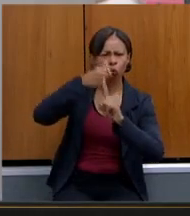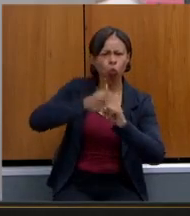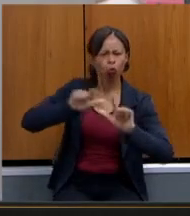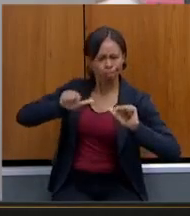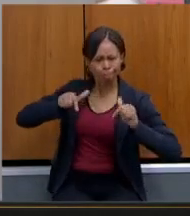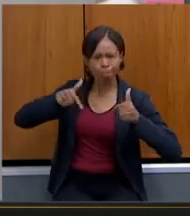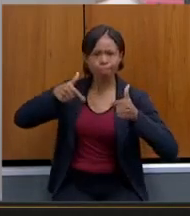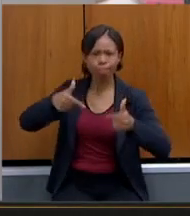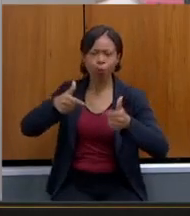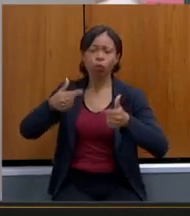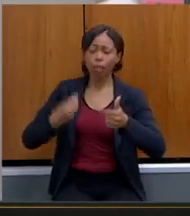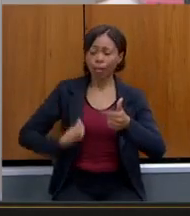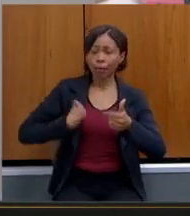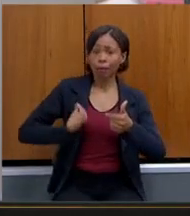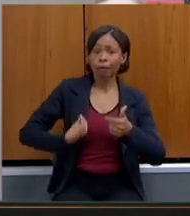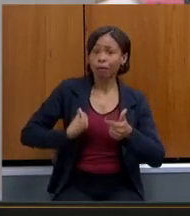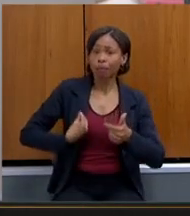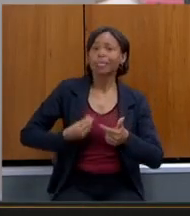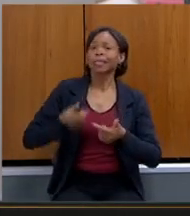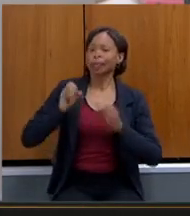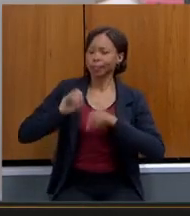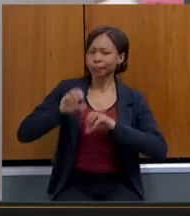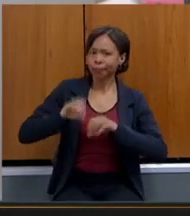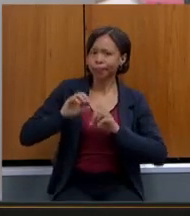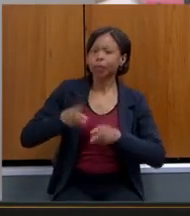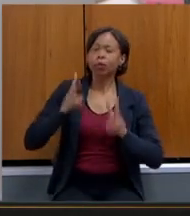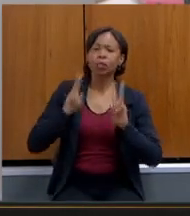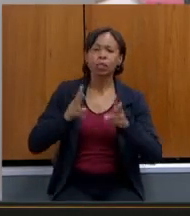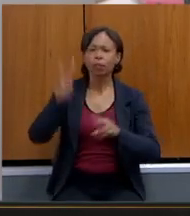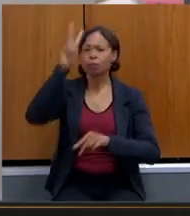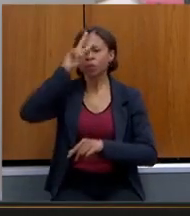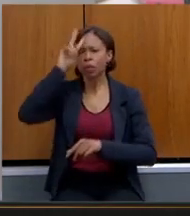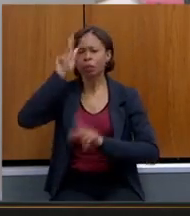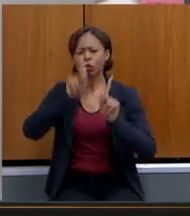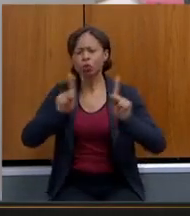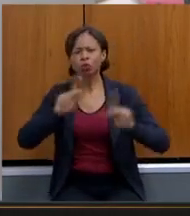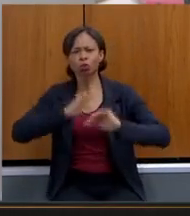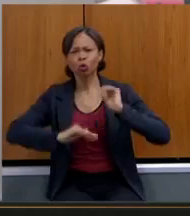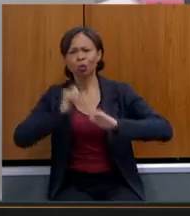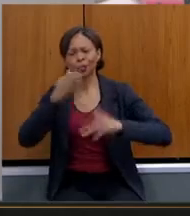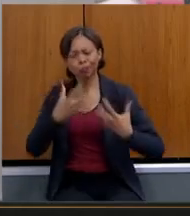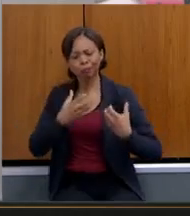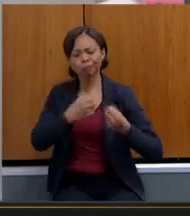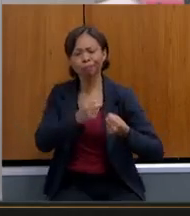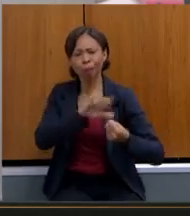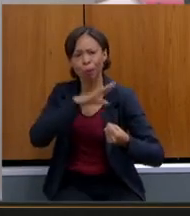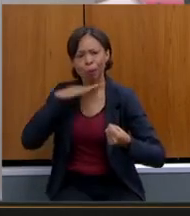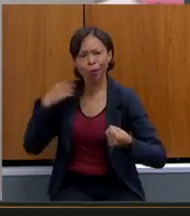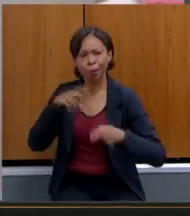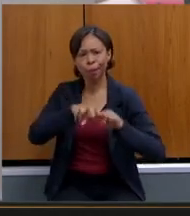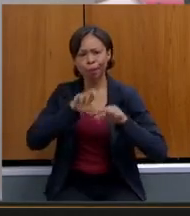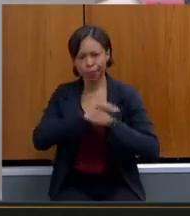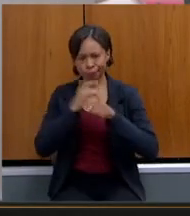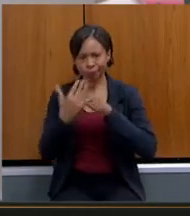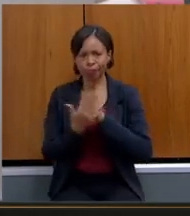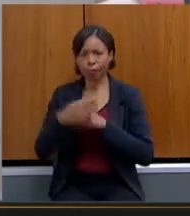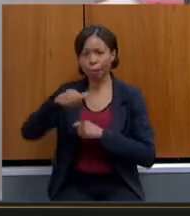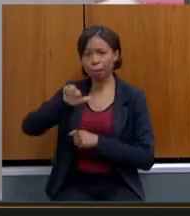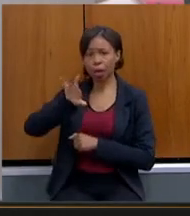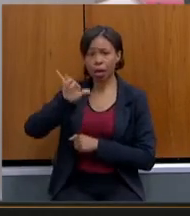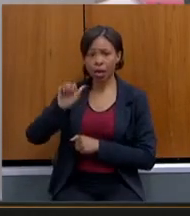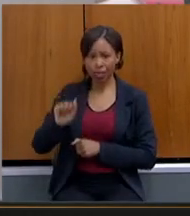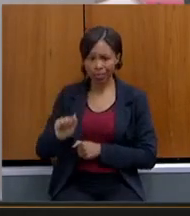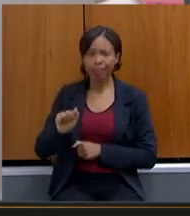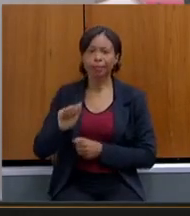sempre honraremos a memória de nossos educadores e educadoras vítimas da cor verde 19 Maria